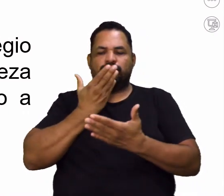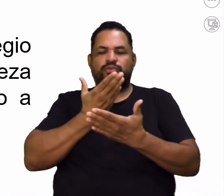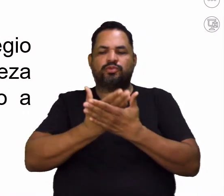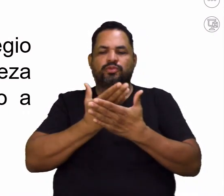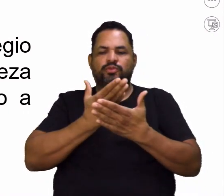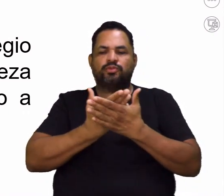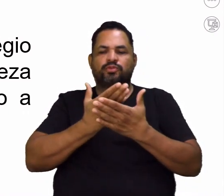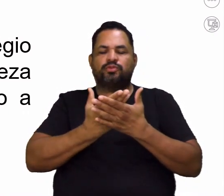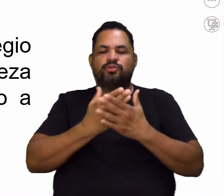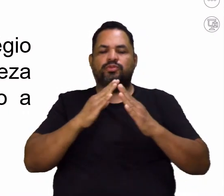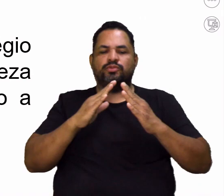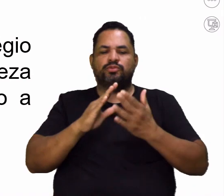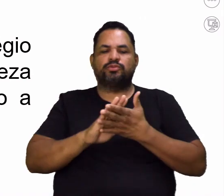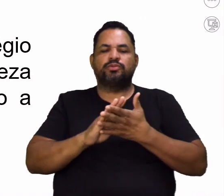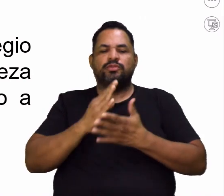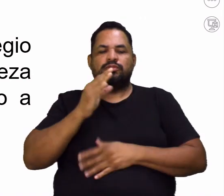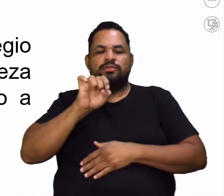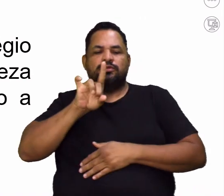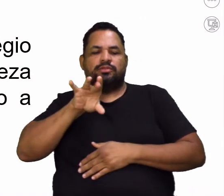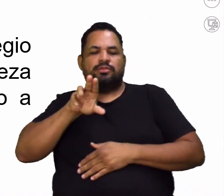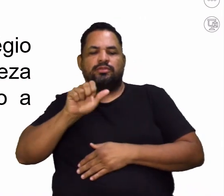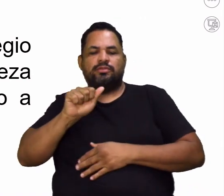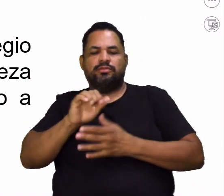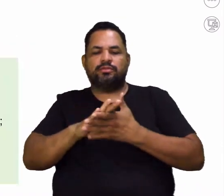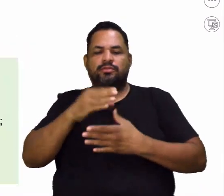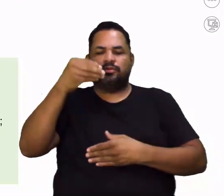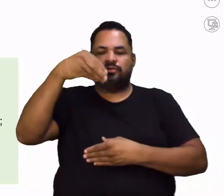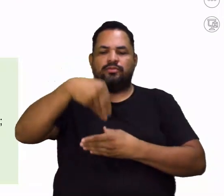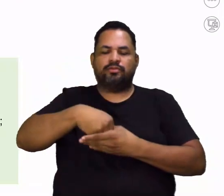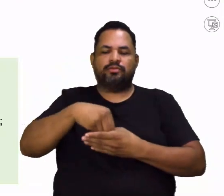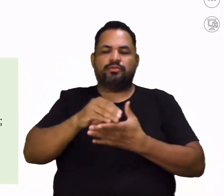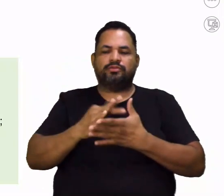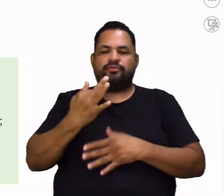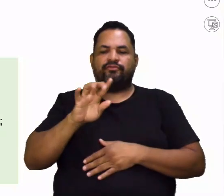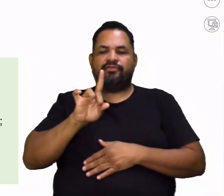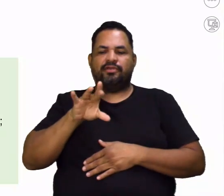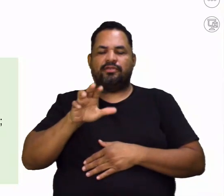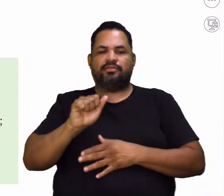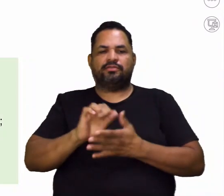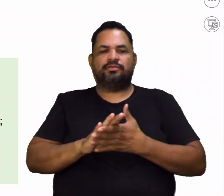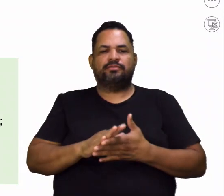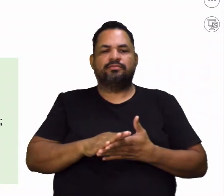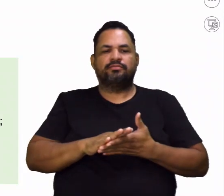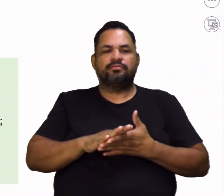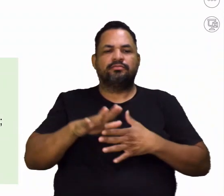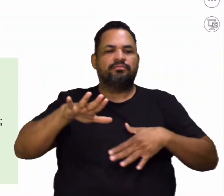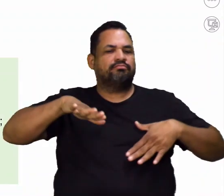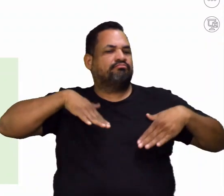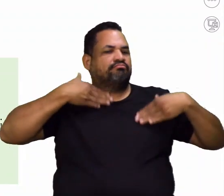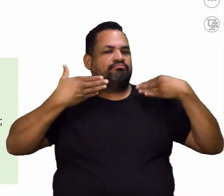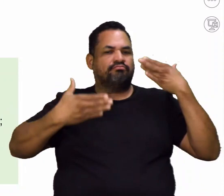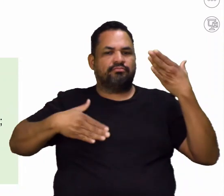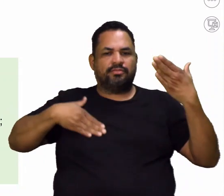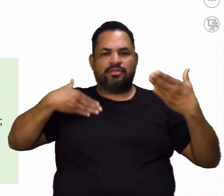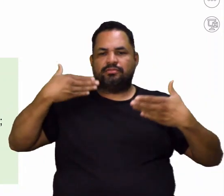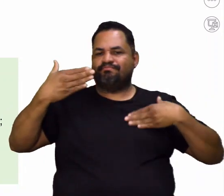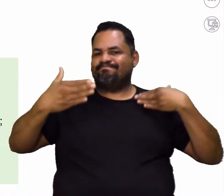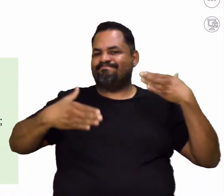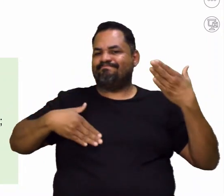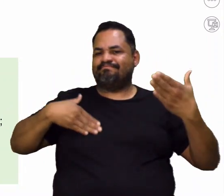como o voto de um frade eu passeava na